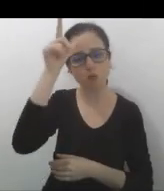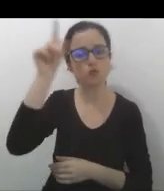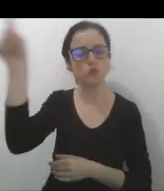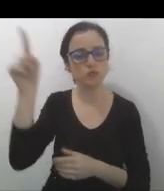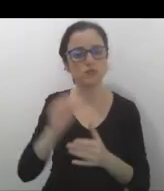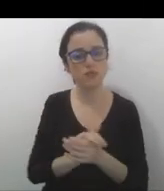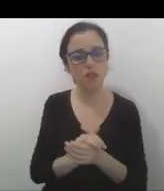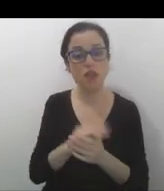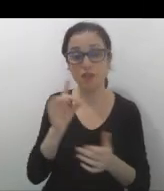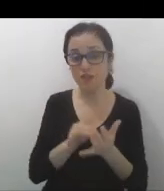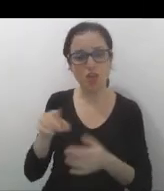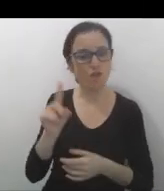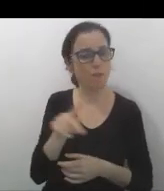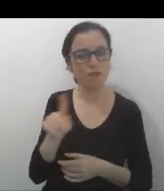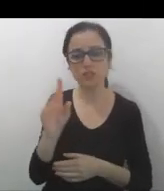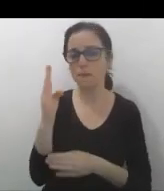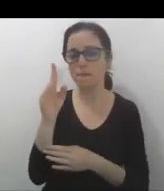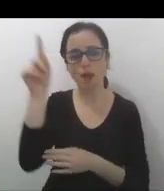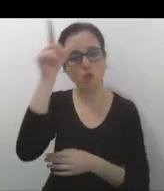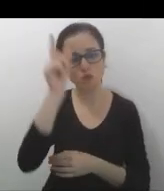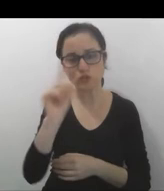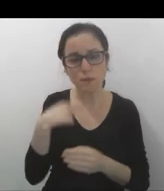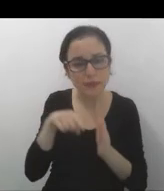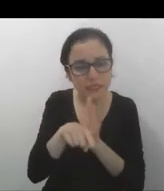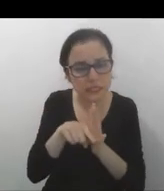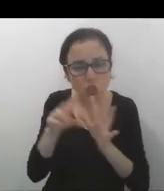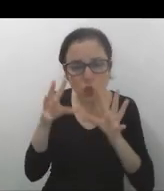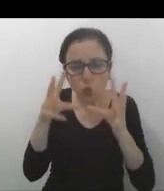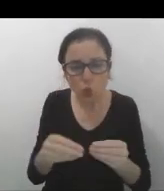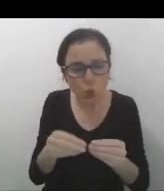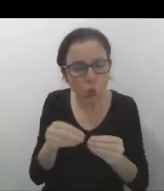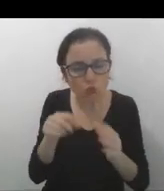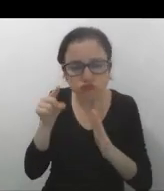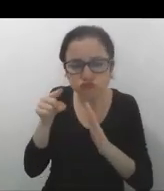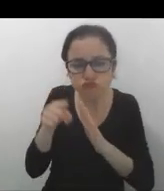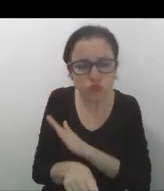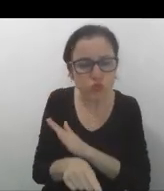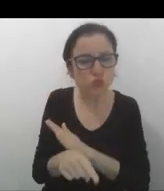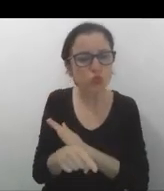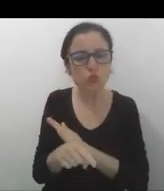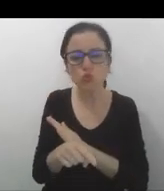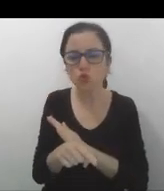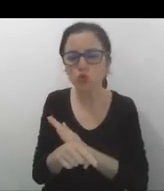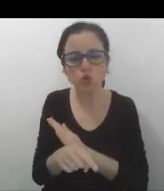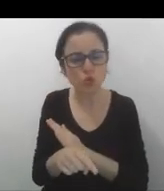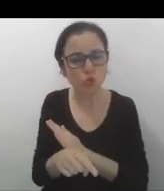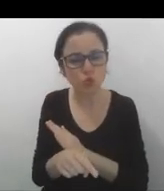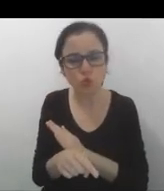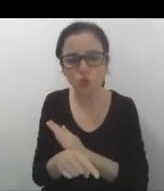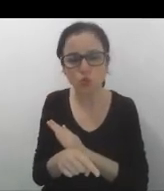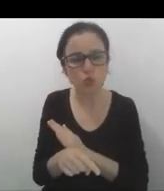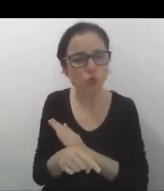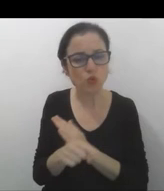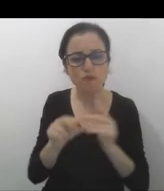professora da Bauhaus, ela não foi professora da Bauhaus. Eu tentei pesquisar isso de tudo quanto é